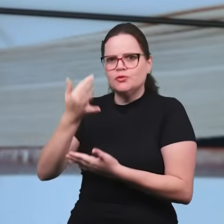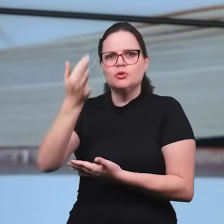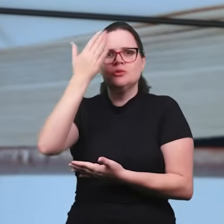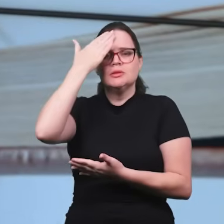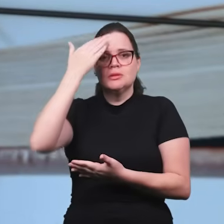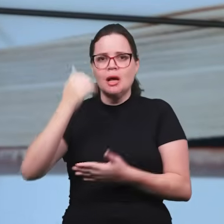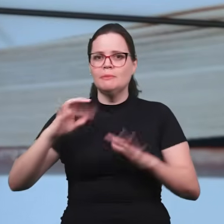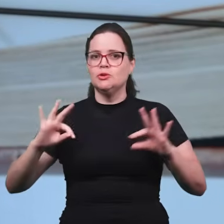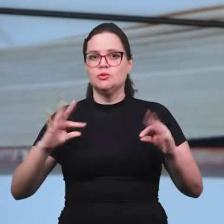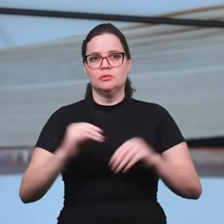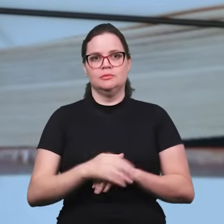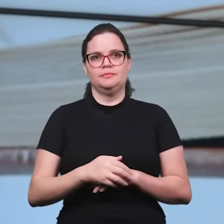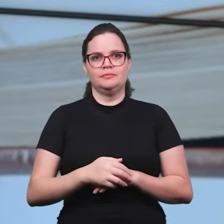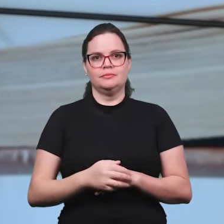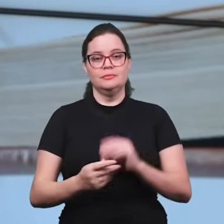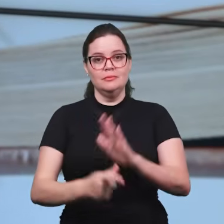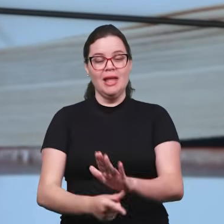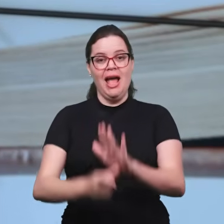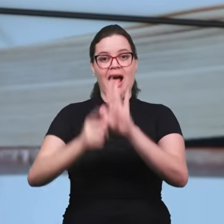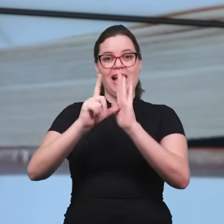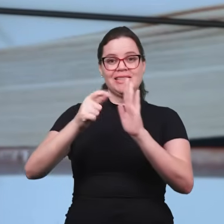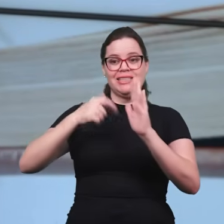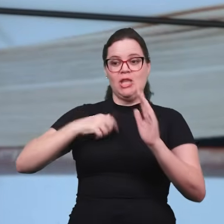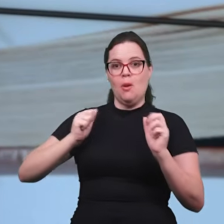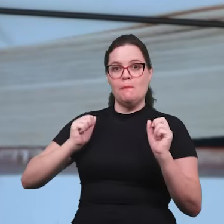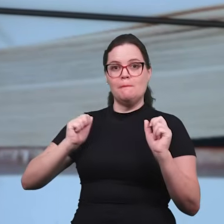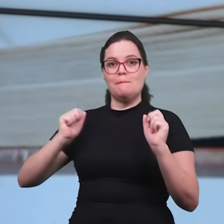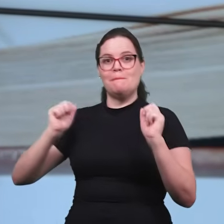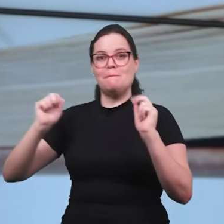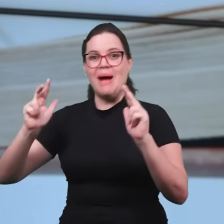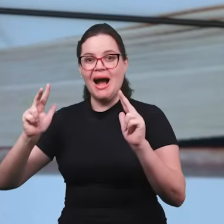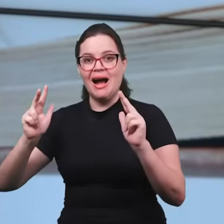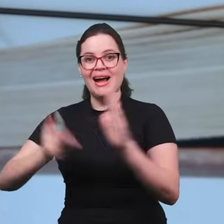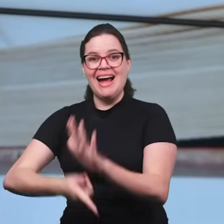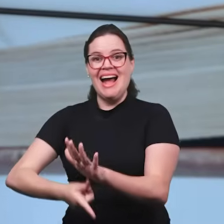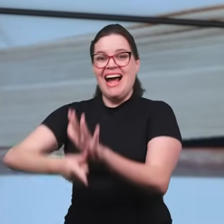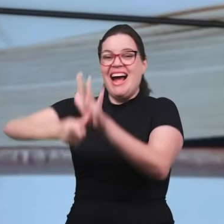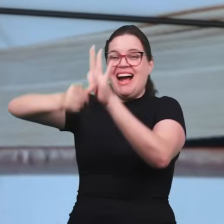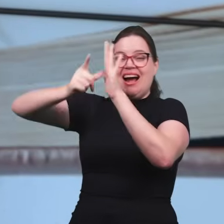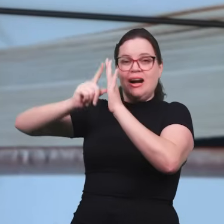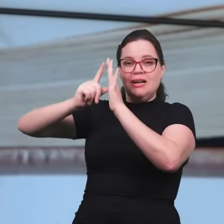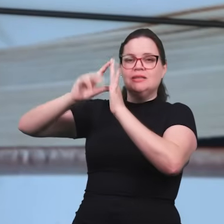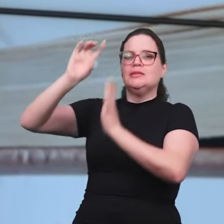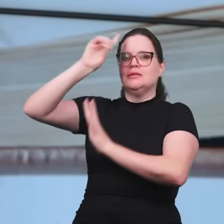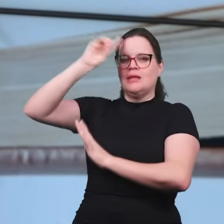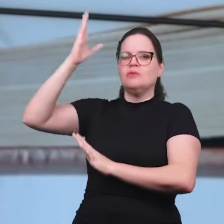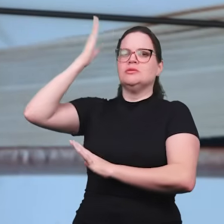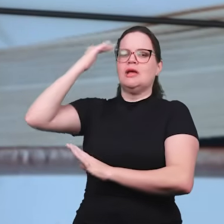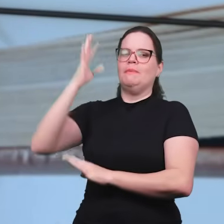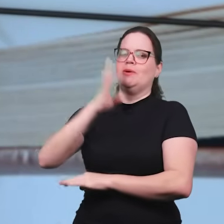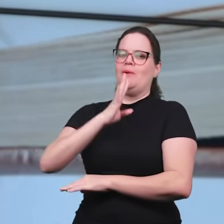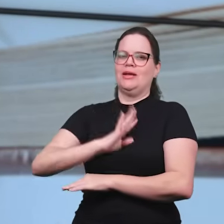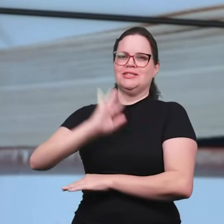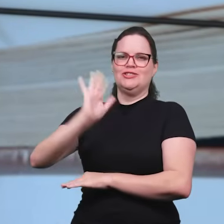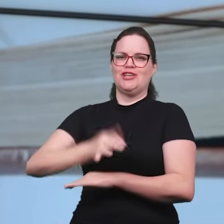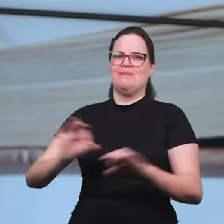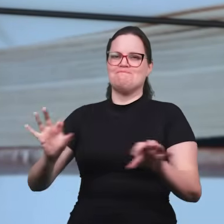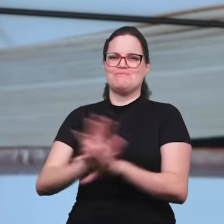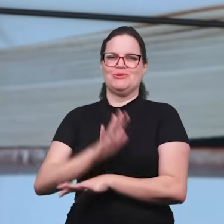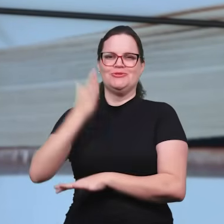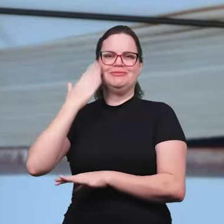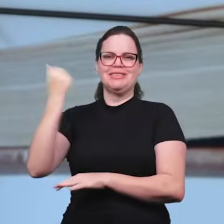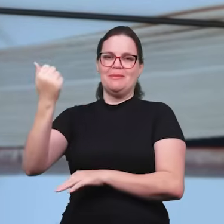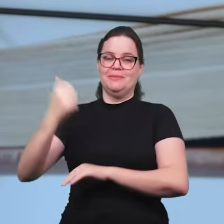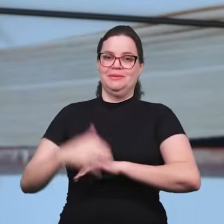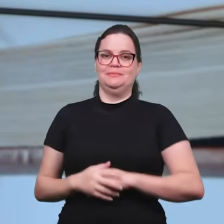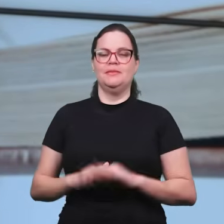que antes que haja uma palavra na nossa língua, na nossa boca, o Senhor tudo conhece. Mas Ele quer que